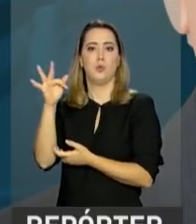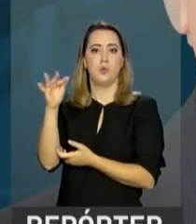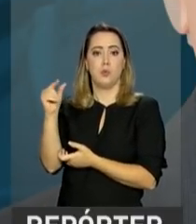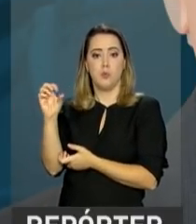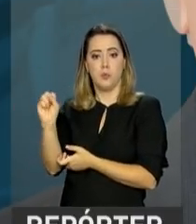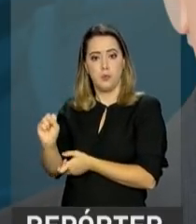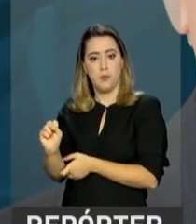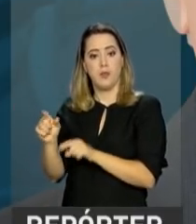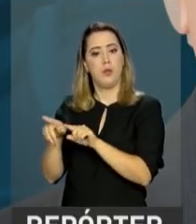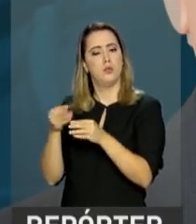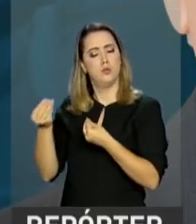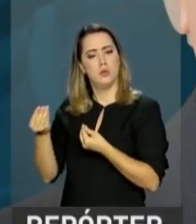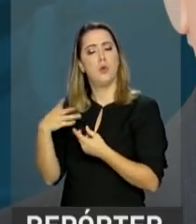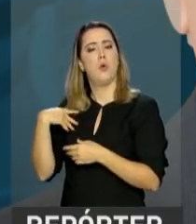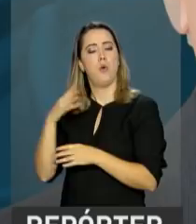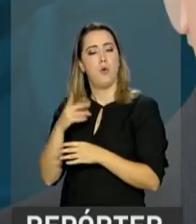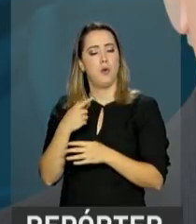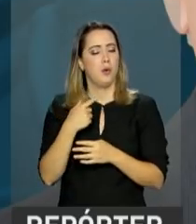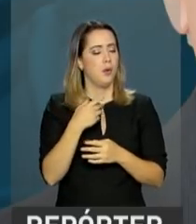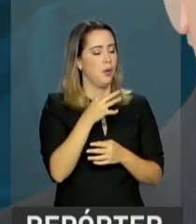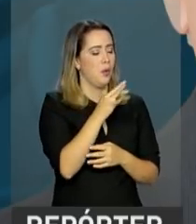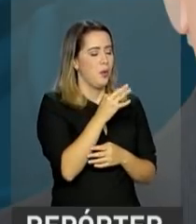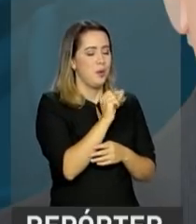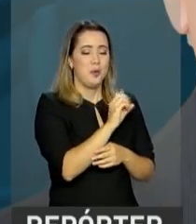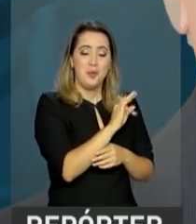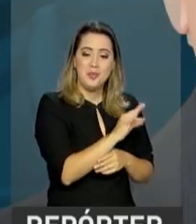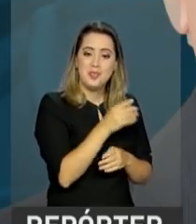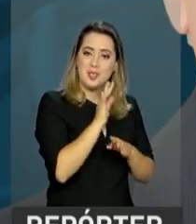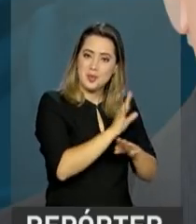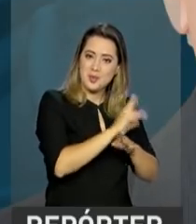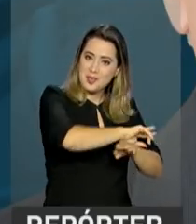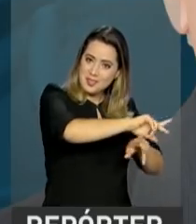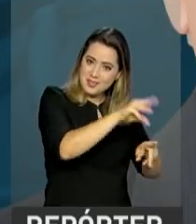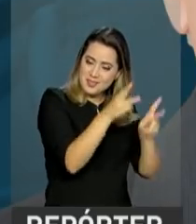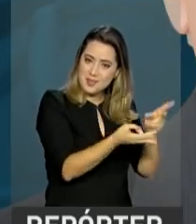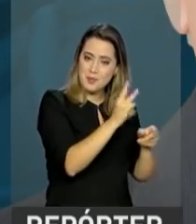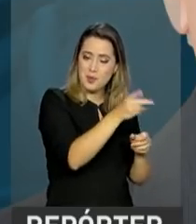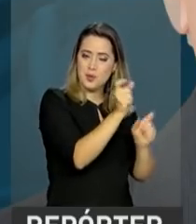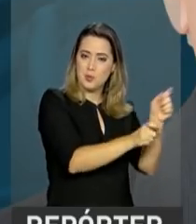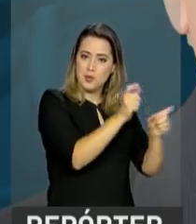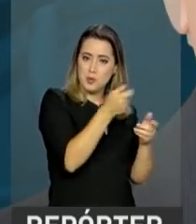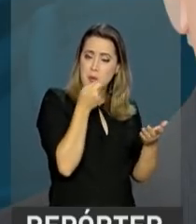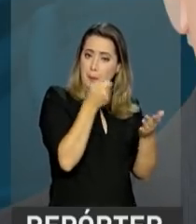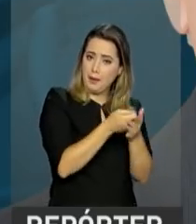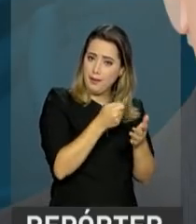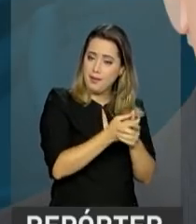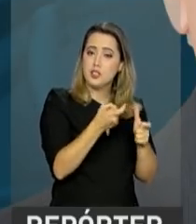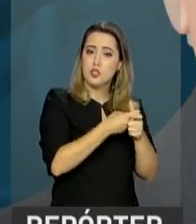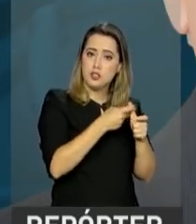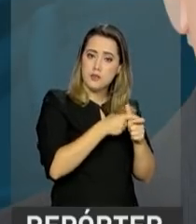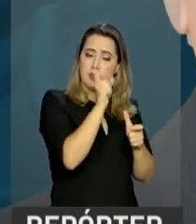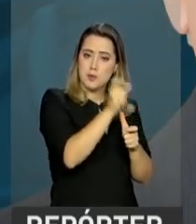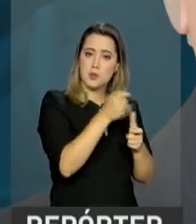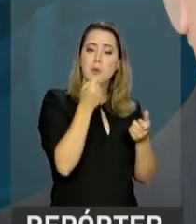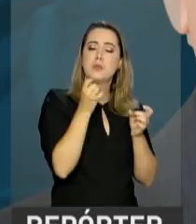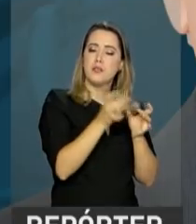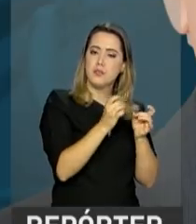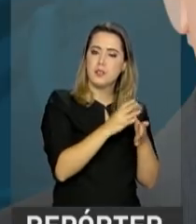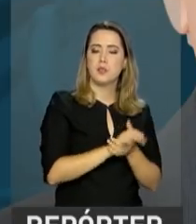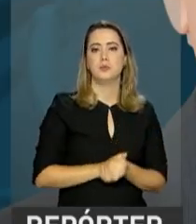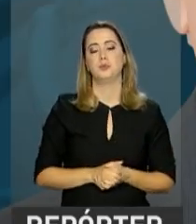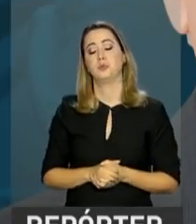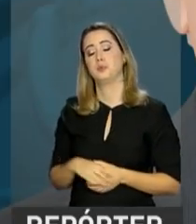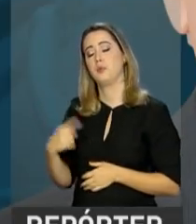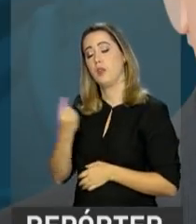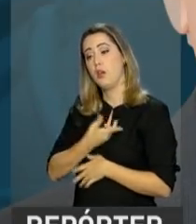fgts o benefício para milhões de pessoas e ajudou quem precisava comprar ou pagar uma dívida e quem precisava vender presidente